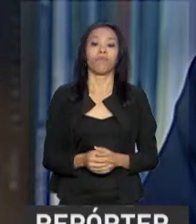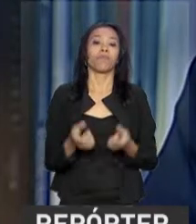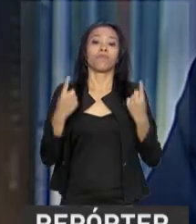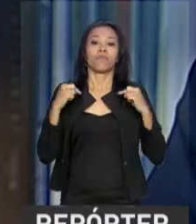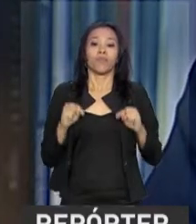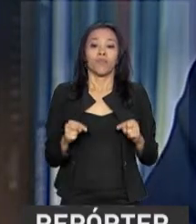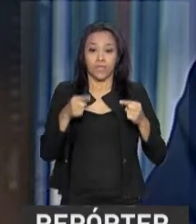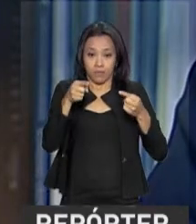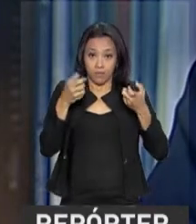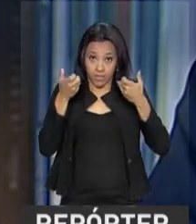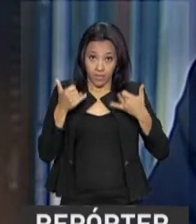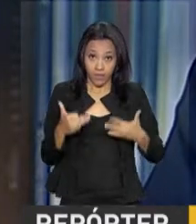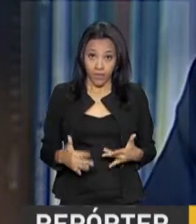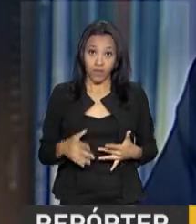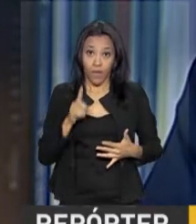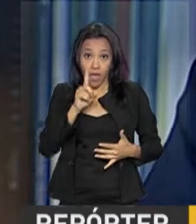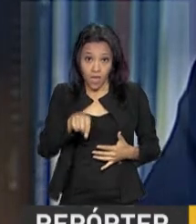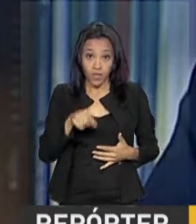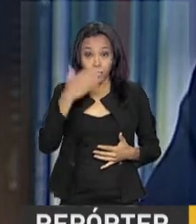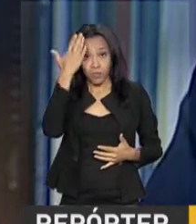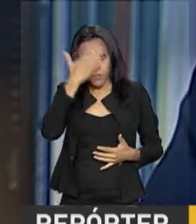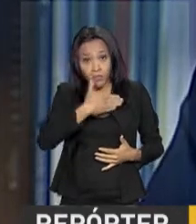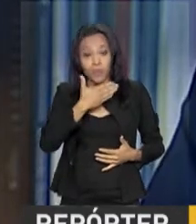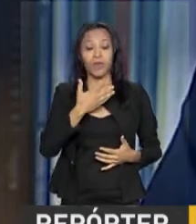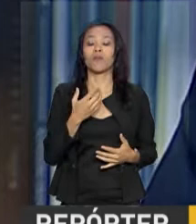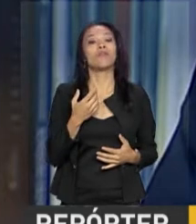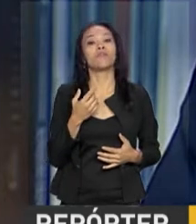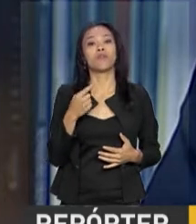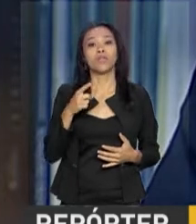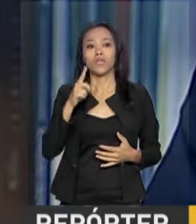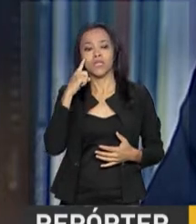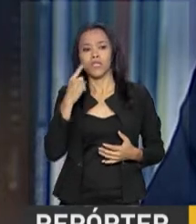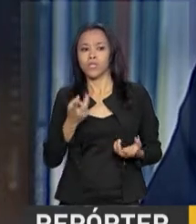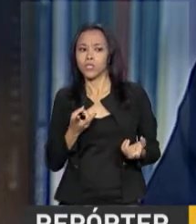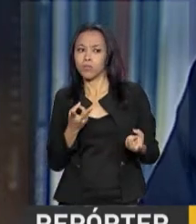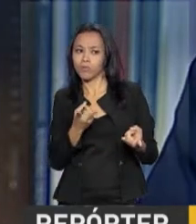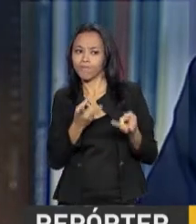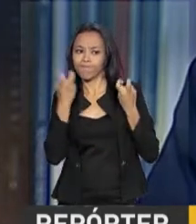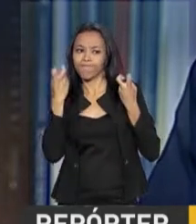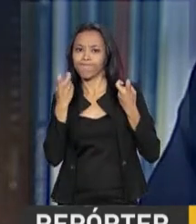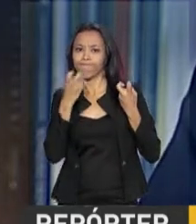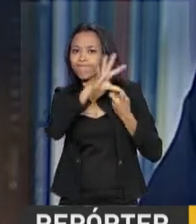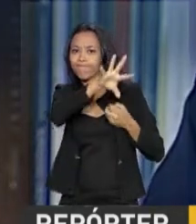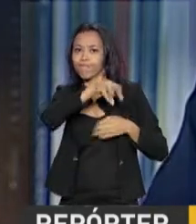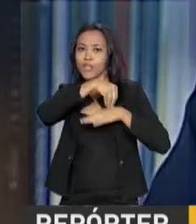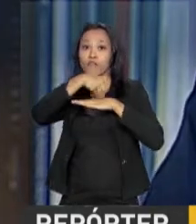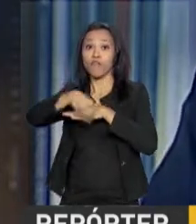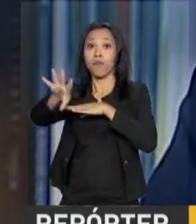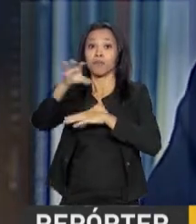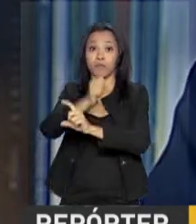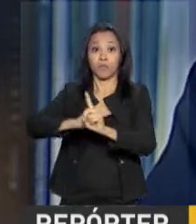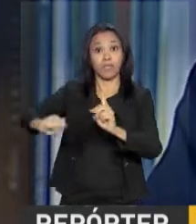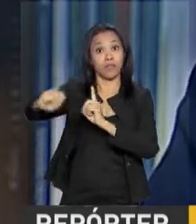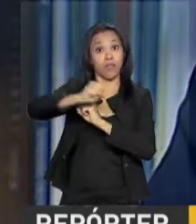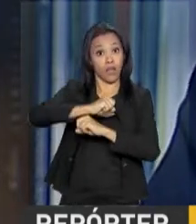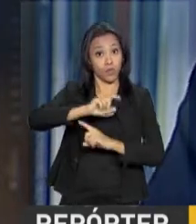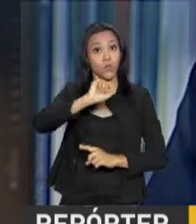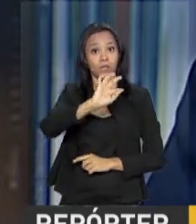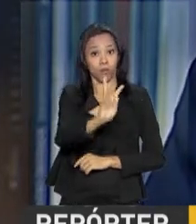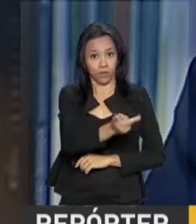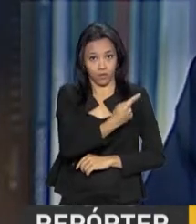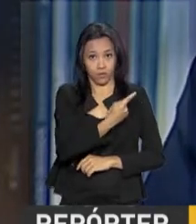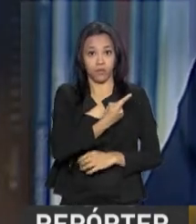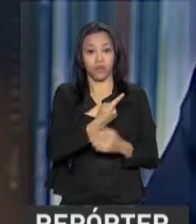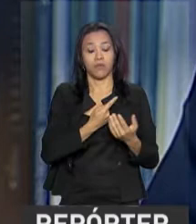é importante sinal exterior que nós estamos dando para a sociedade e sobretudo para essas pessoas